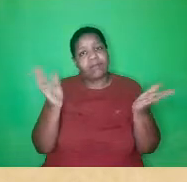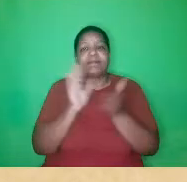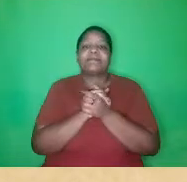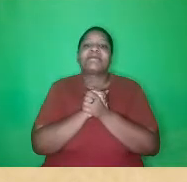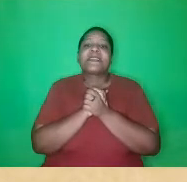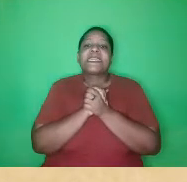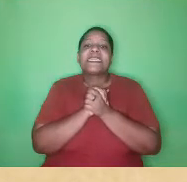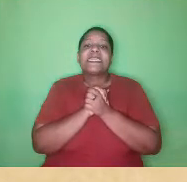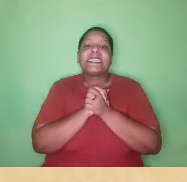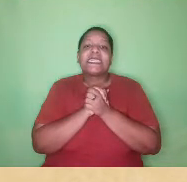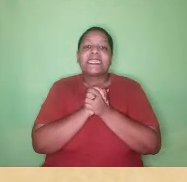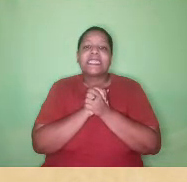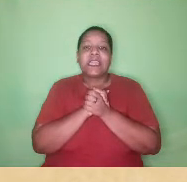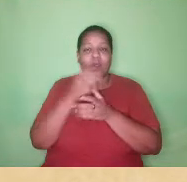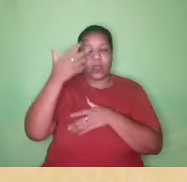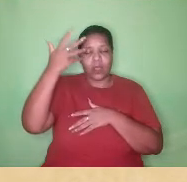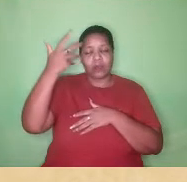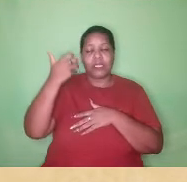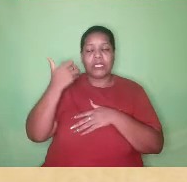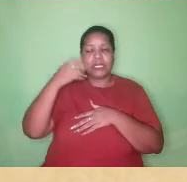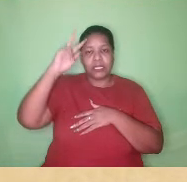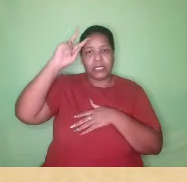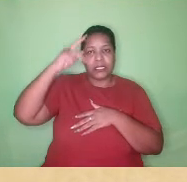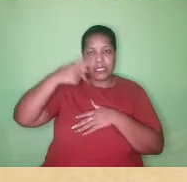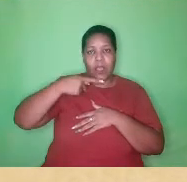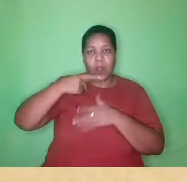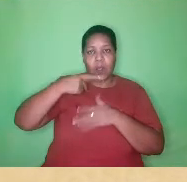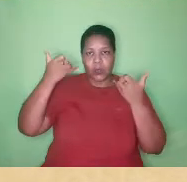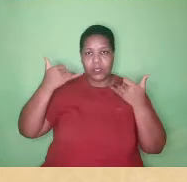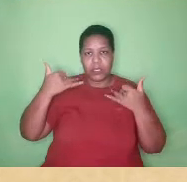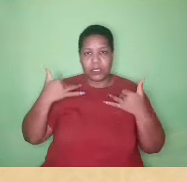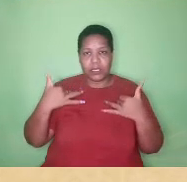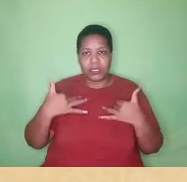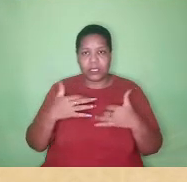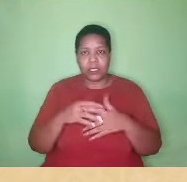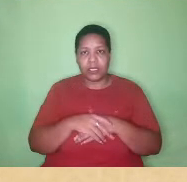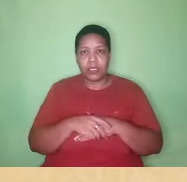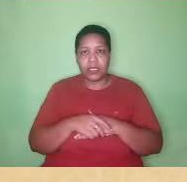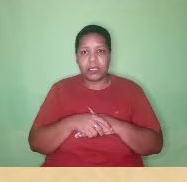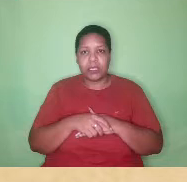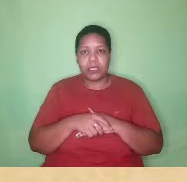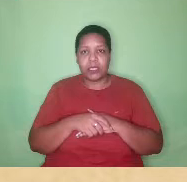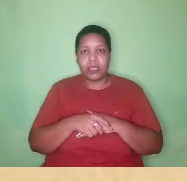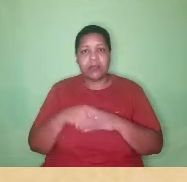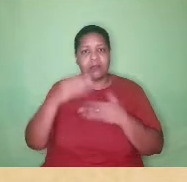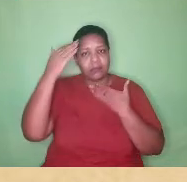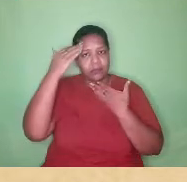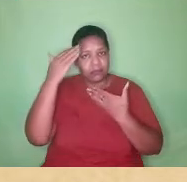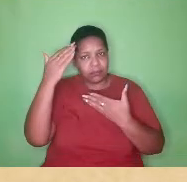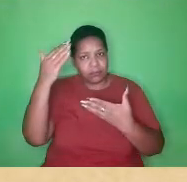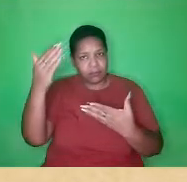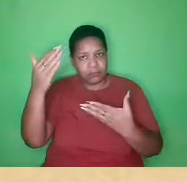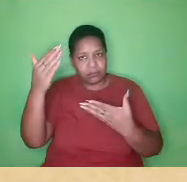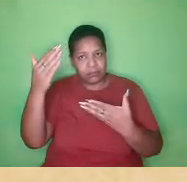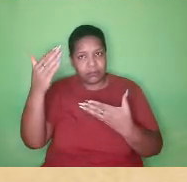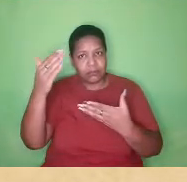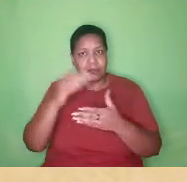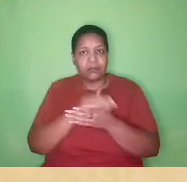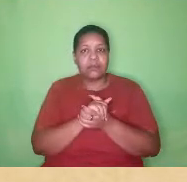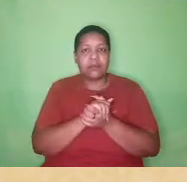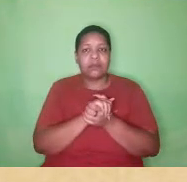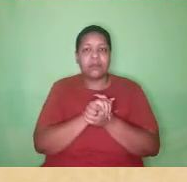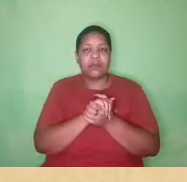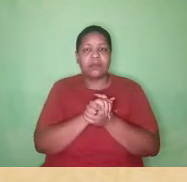para a autodescrição e eu reforço o agradecimento. Né? Para mim é uma